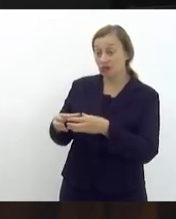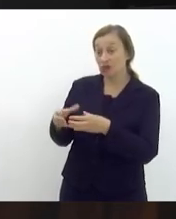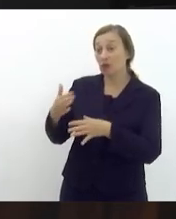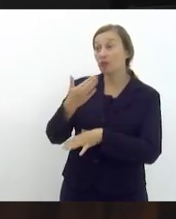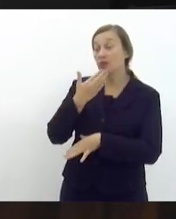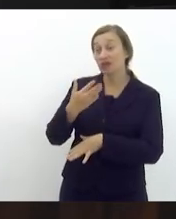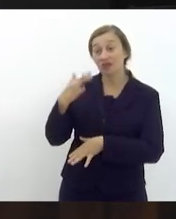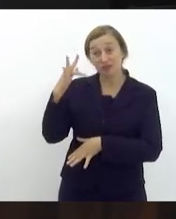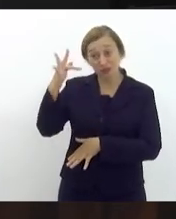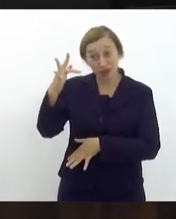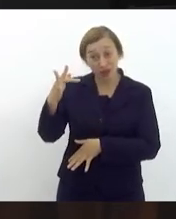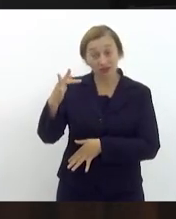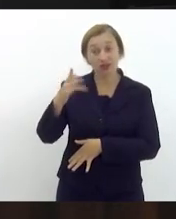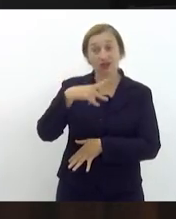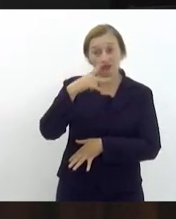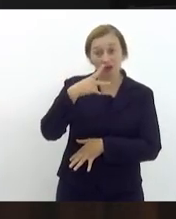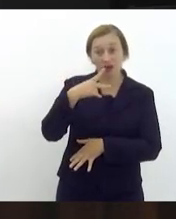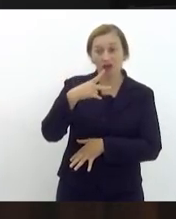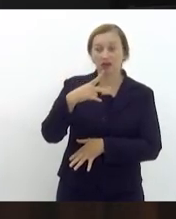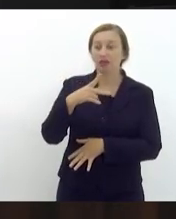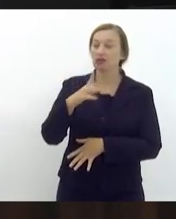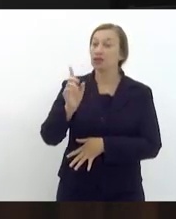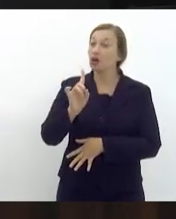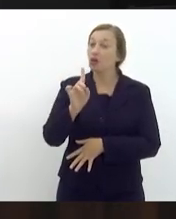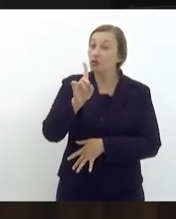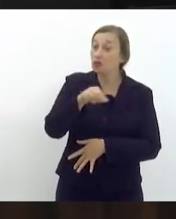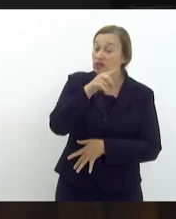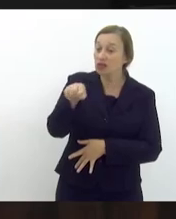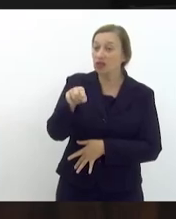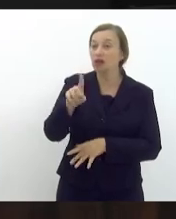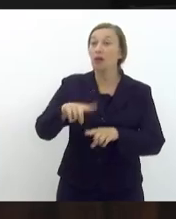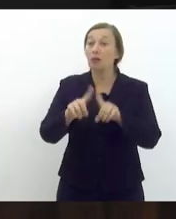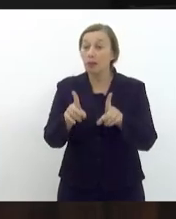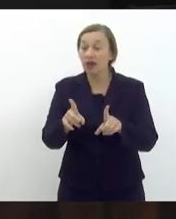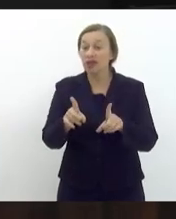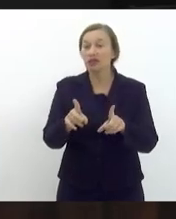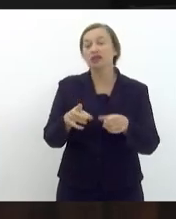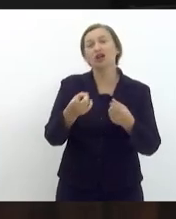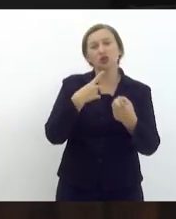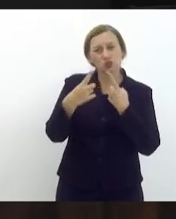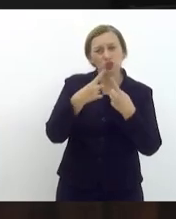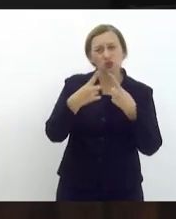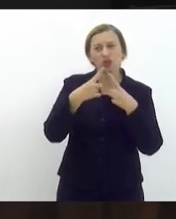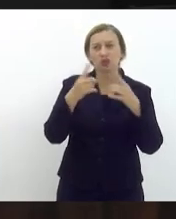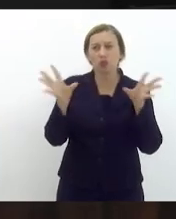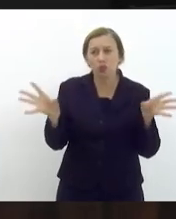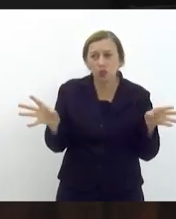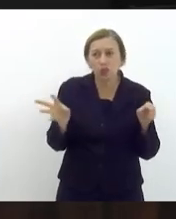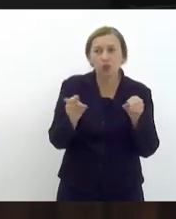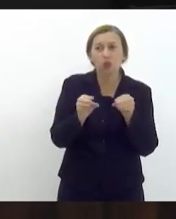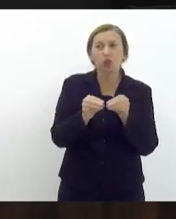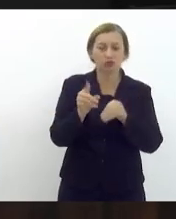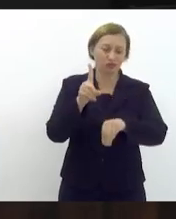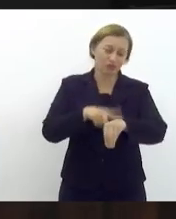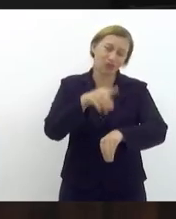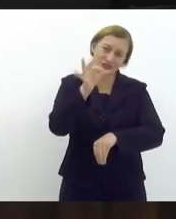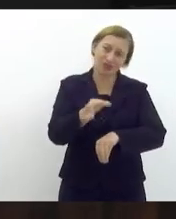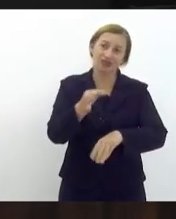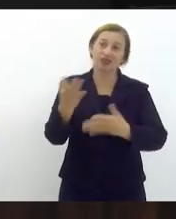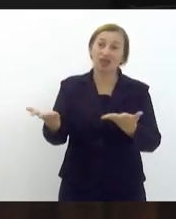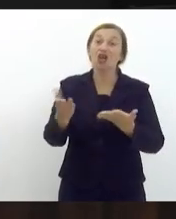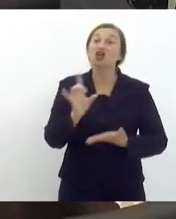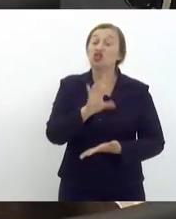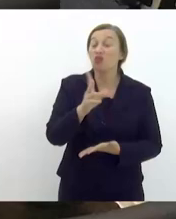fosse em breve a fala mas que as discussões cumprisse o tempo de metal queria